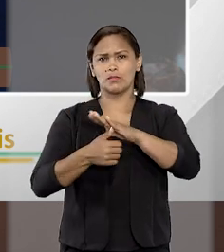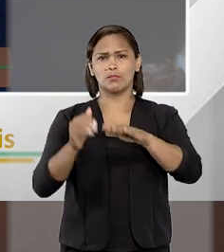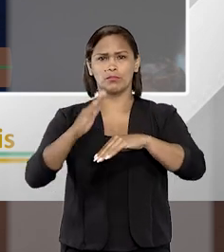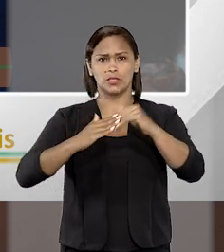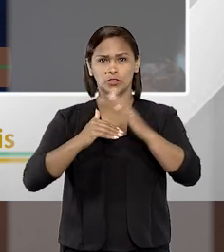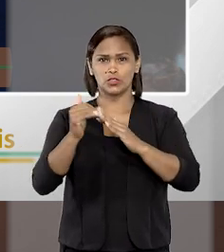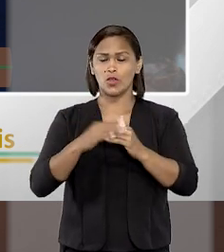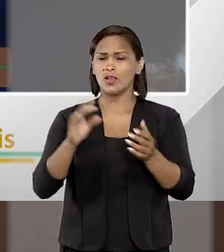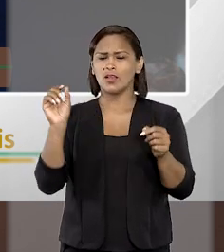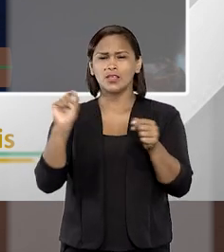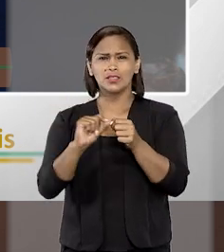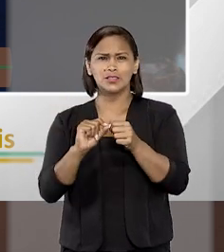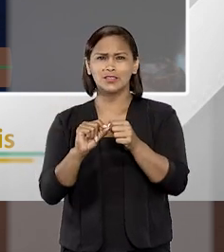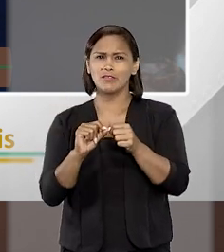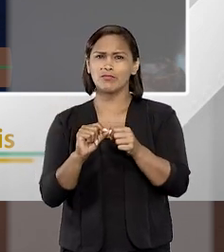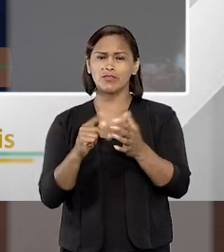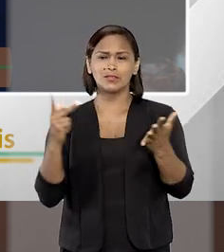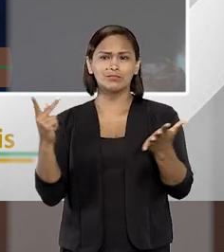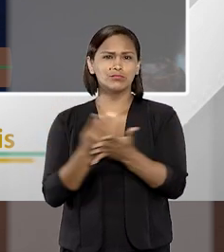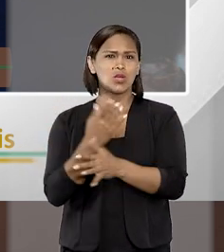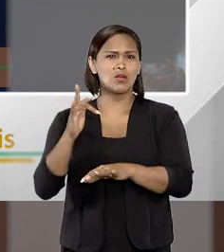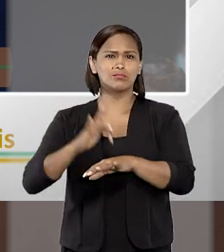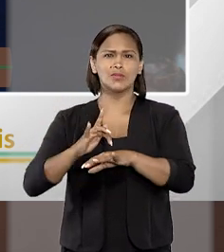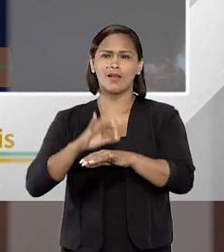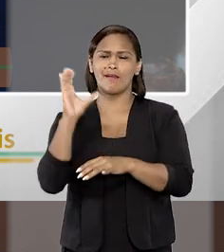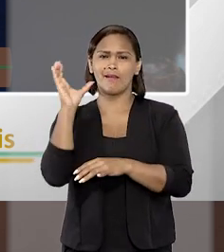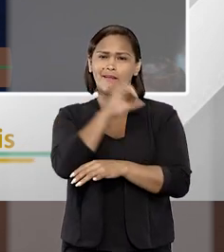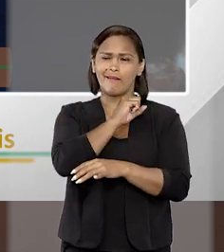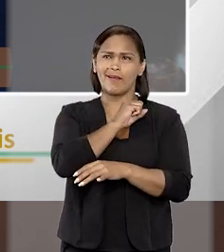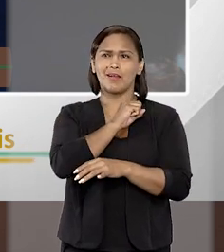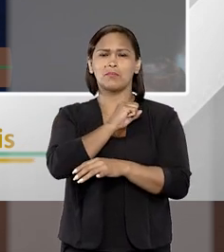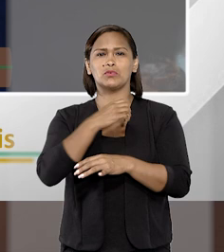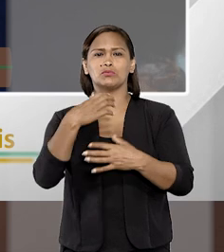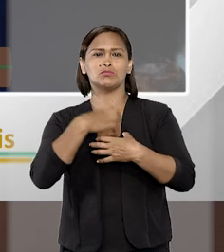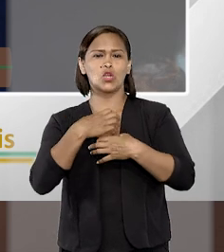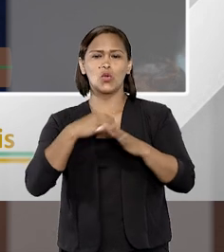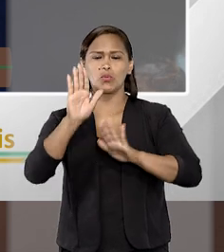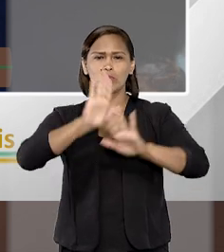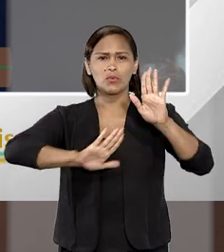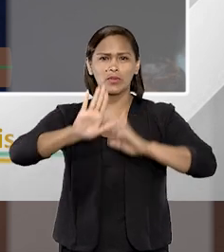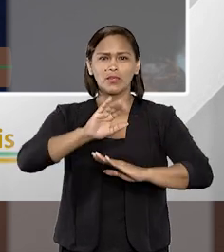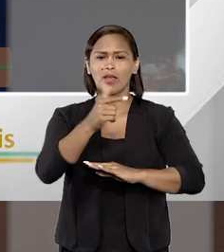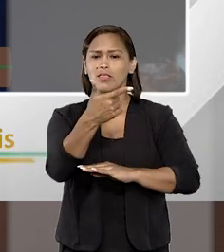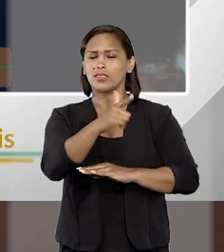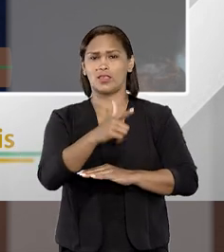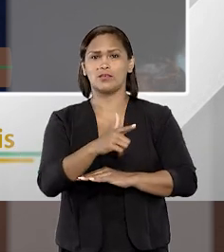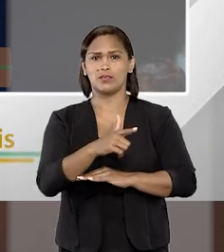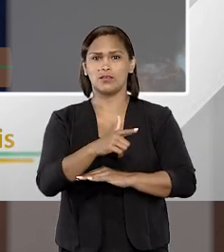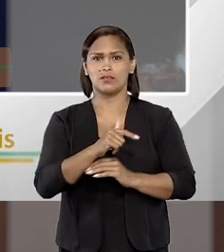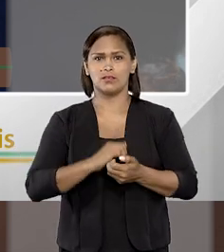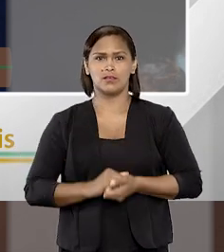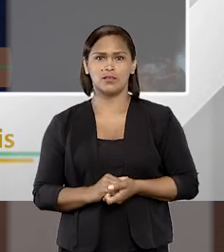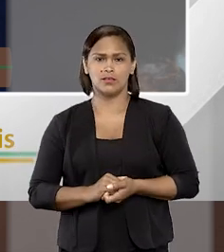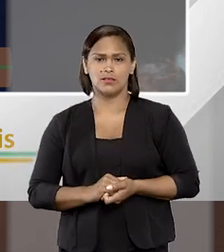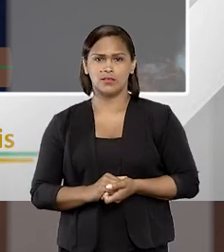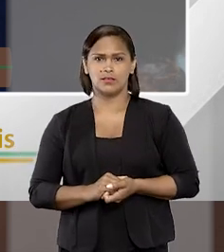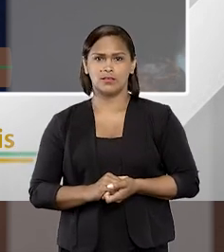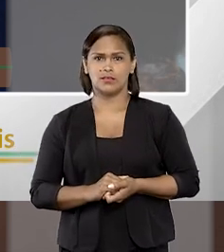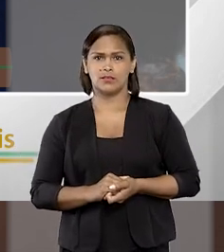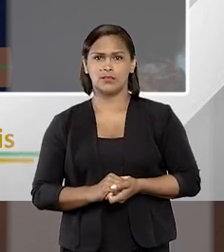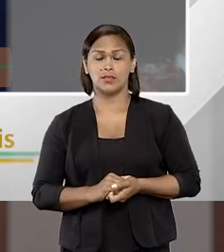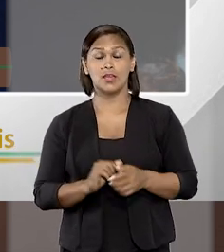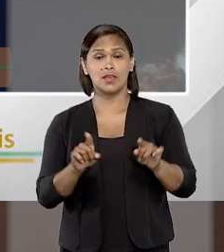isso é feito de maneira absolutamente improvisado sem cuidados que foram mencionados e